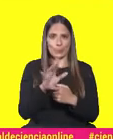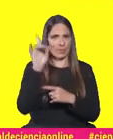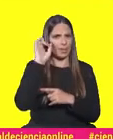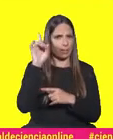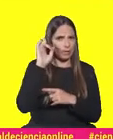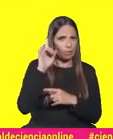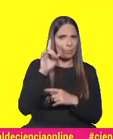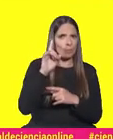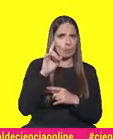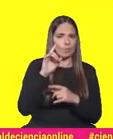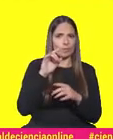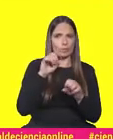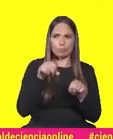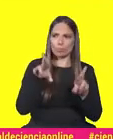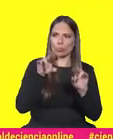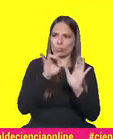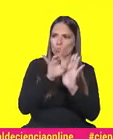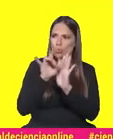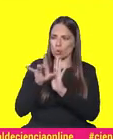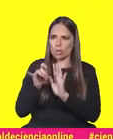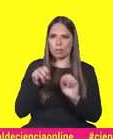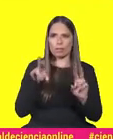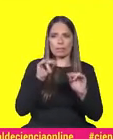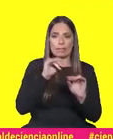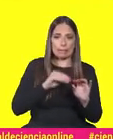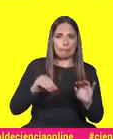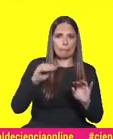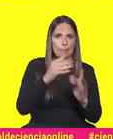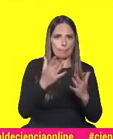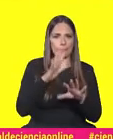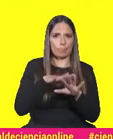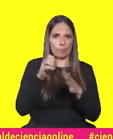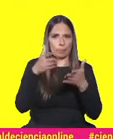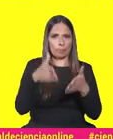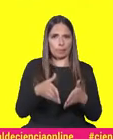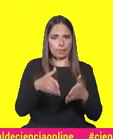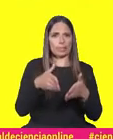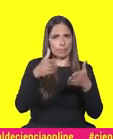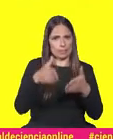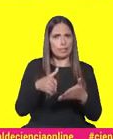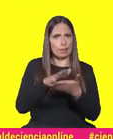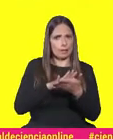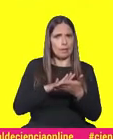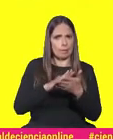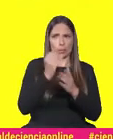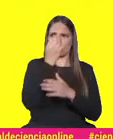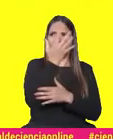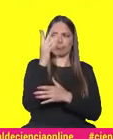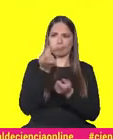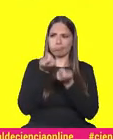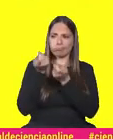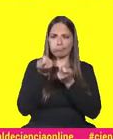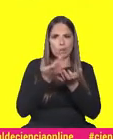importantes agentes de polinização e de dispersão de sementes, sendo por isso necessários, fundamentais para a regeneração das florestas e das